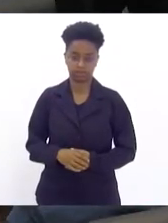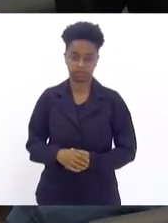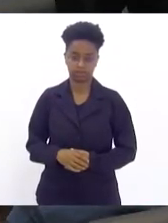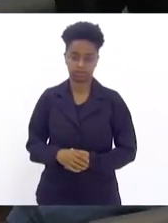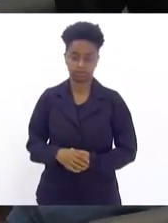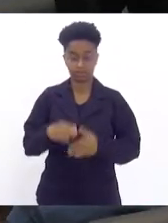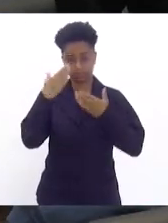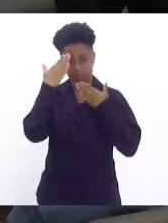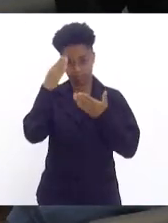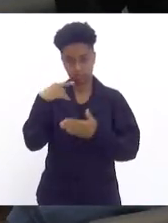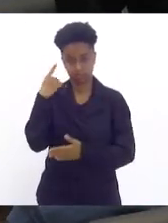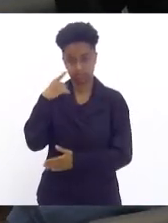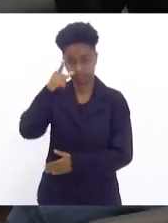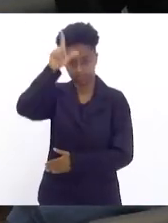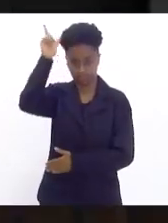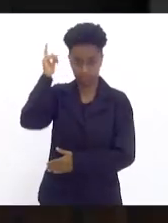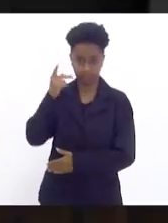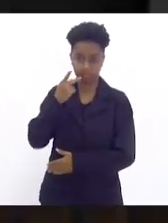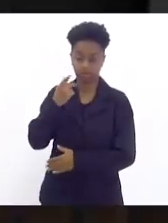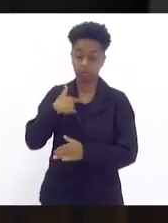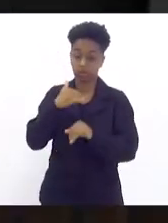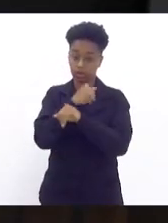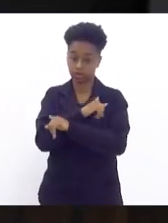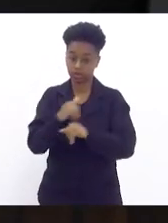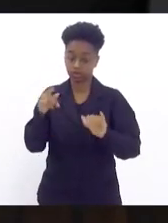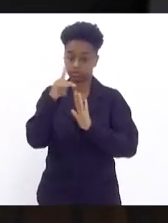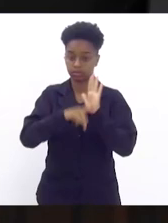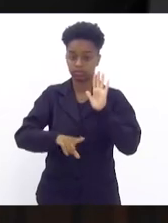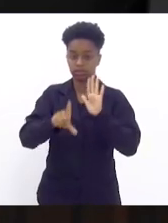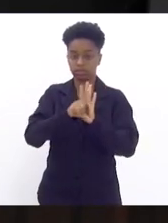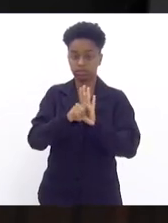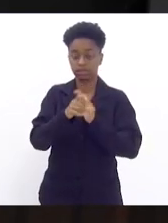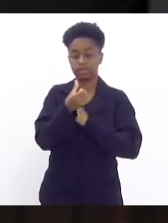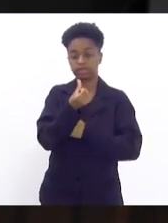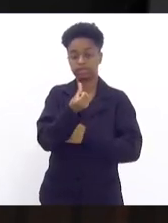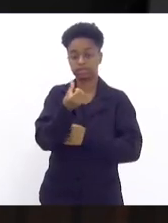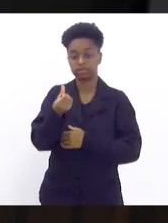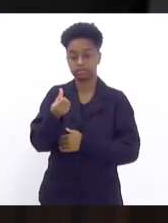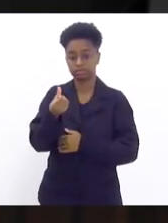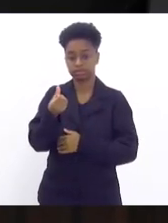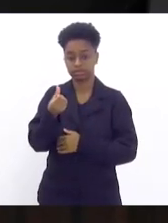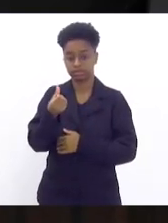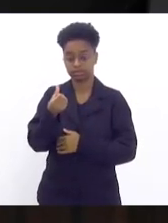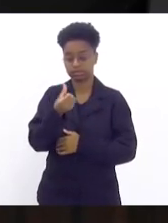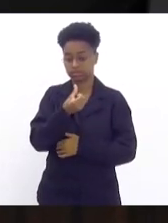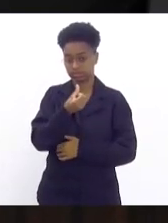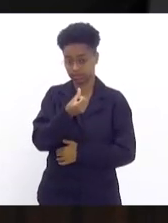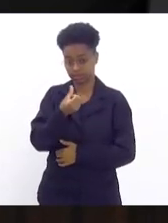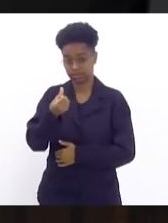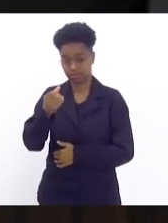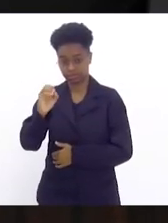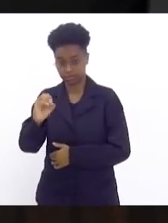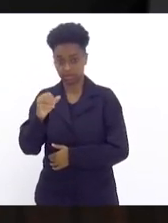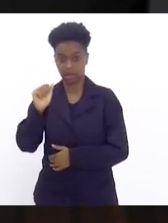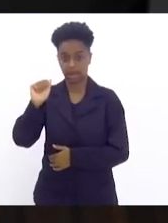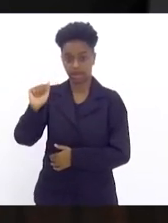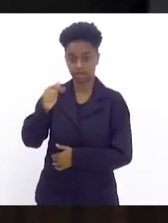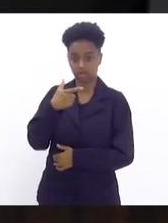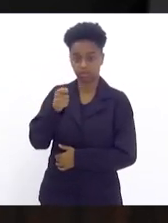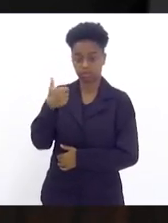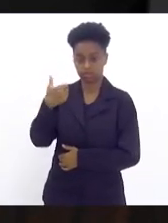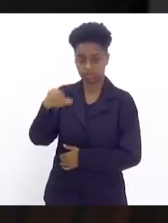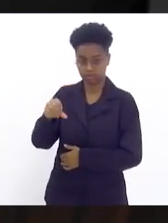Obrigado Deputado Luiz Paulo anuncio projeto de lei número 660 a de 2019